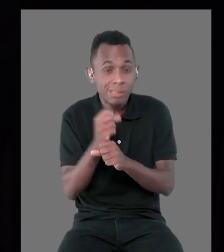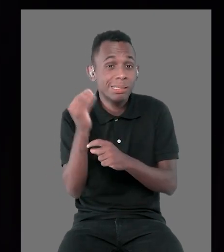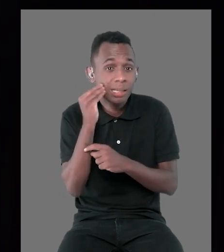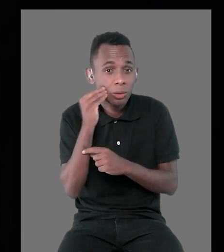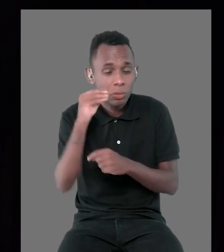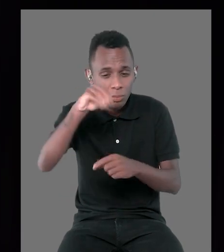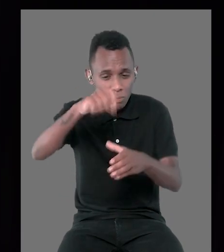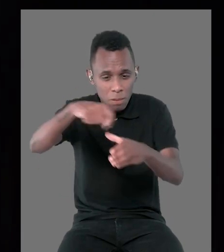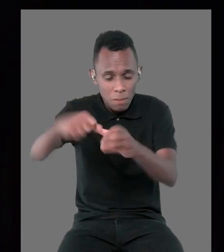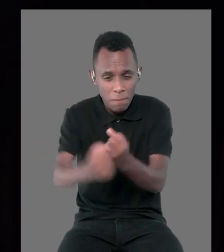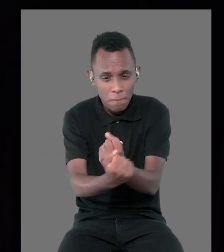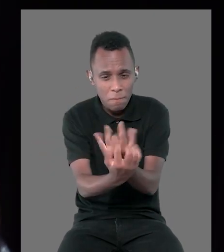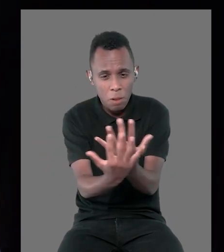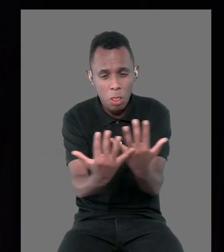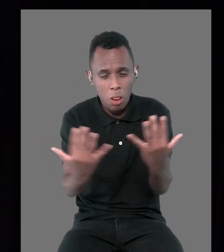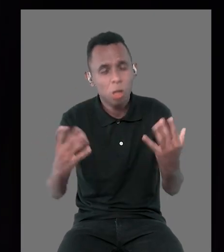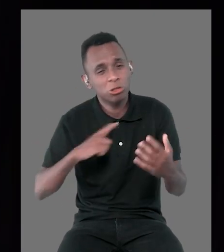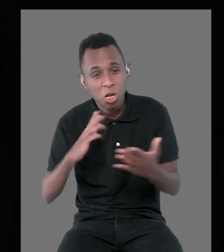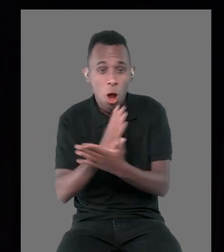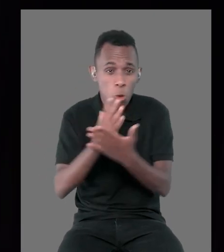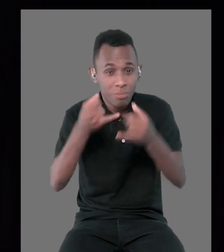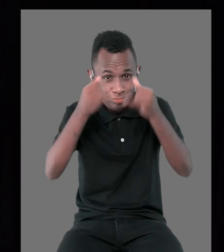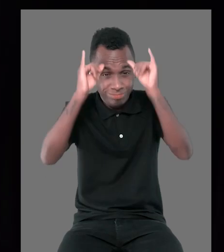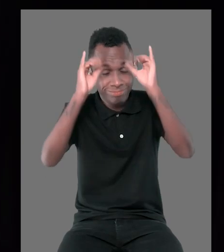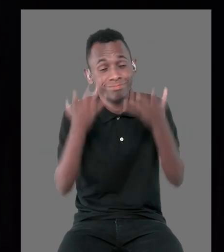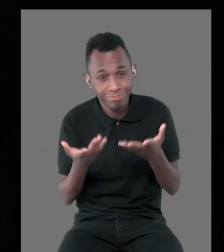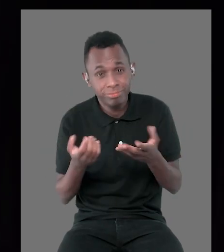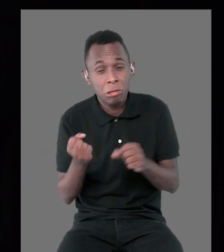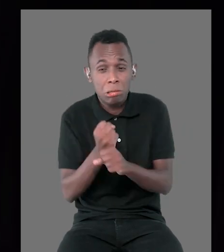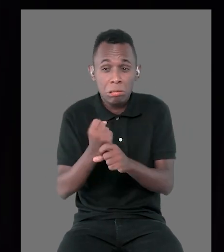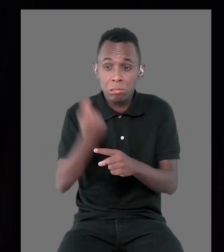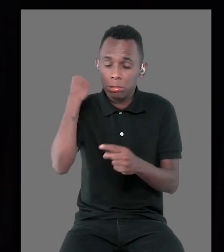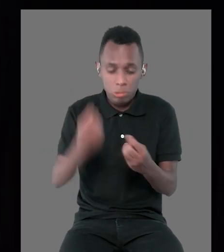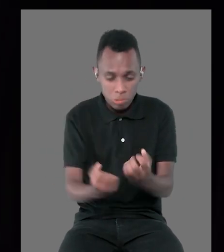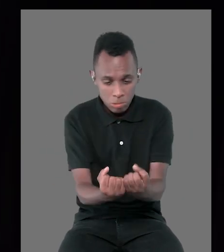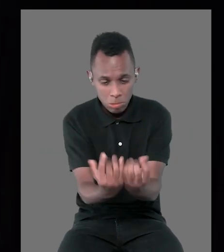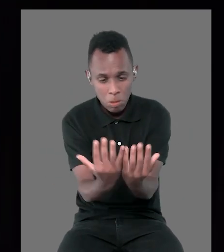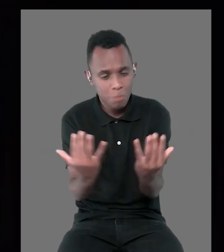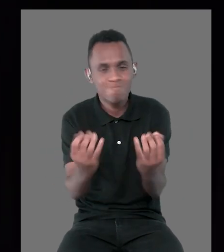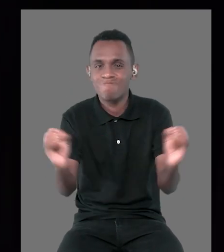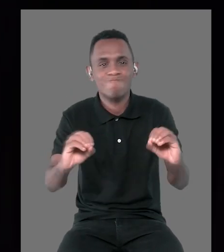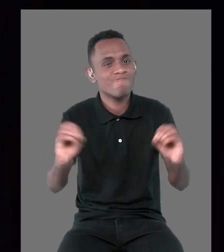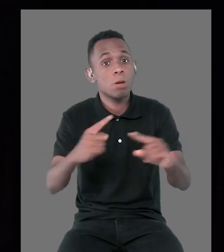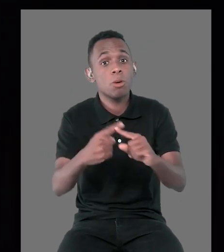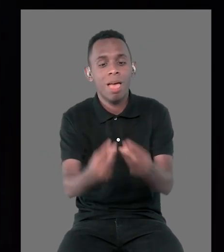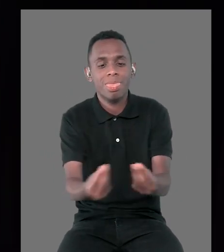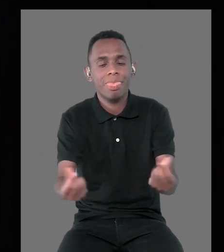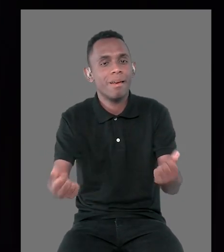plantar capim, ele tinha algumas cabeças de gado lá, e naquele ano o capim não cresceu. A terra tinha morrido.